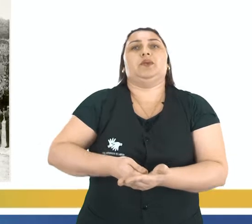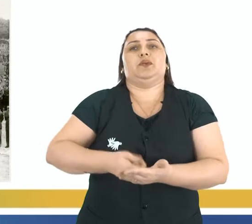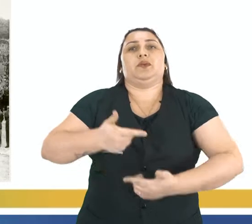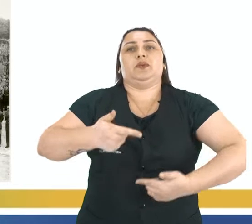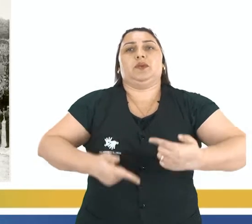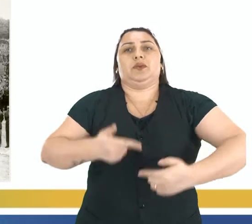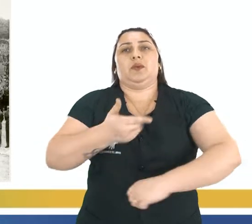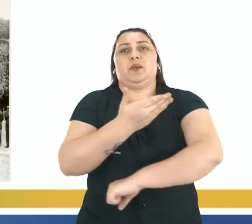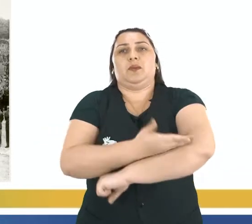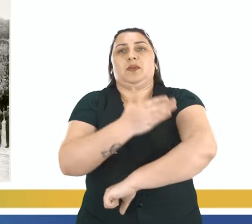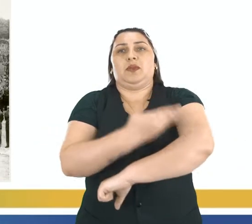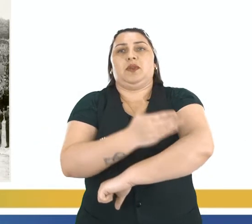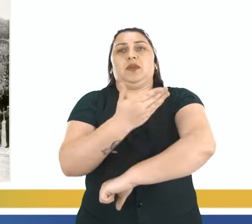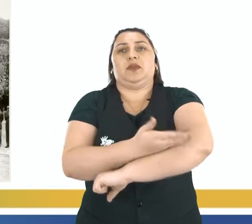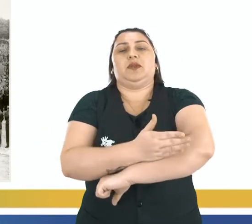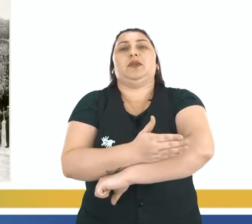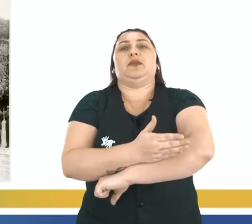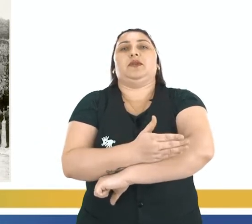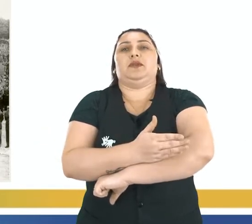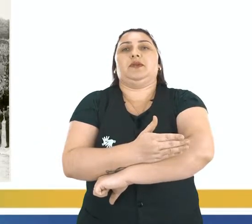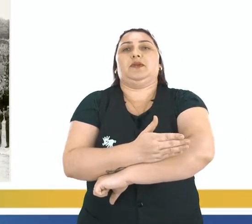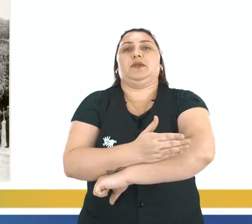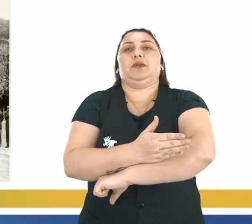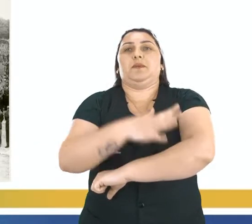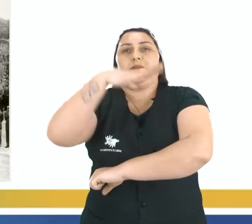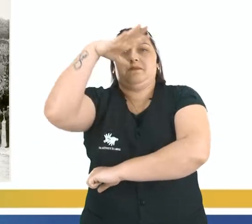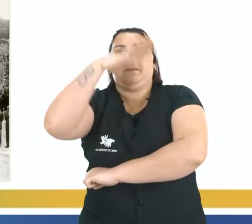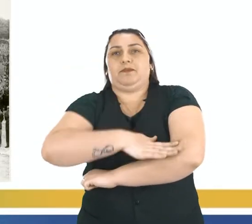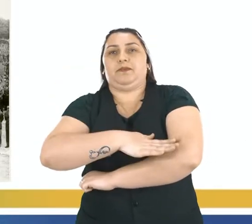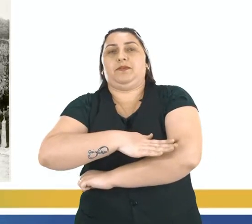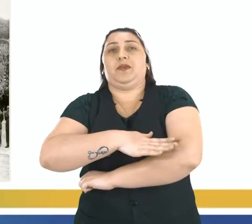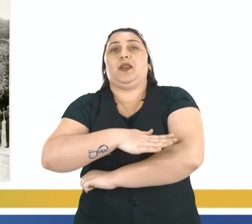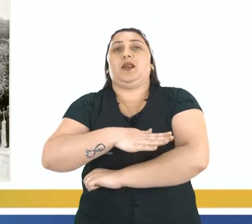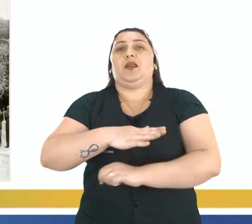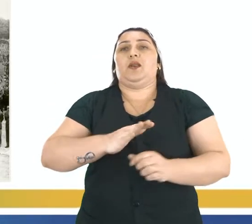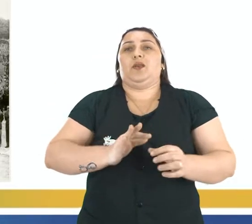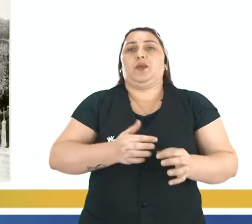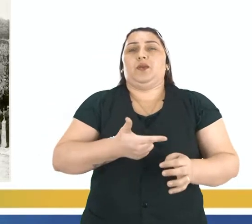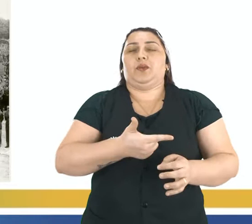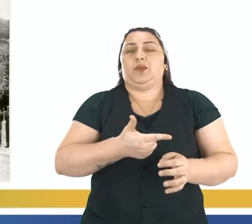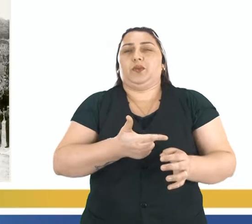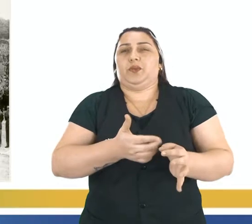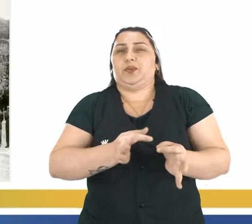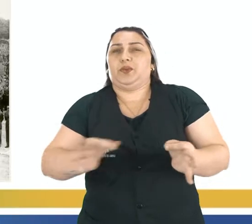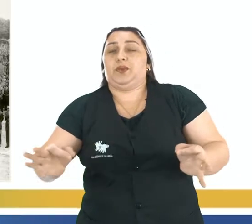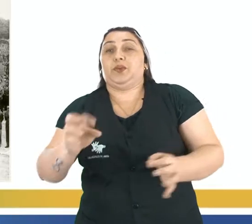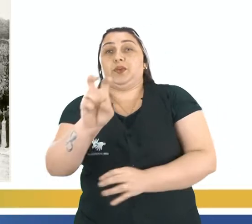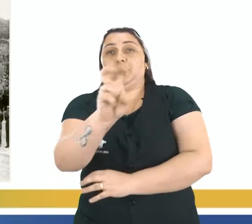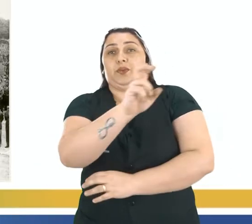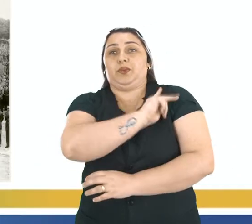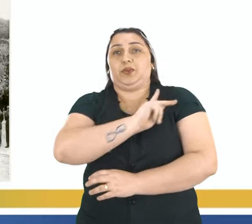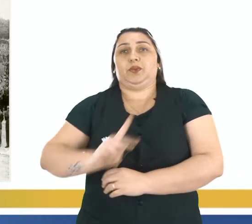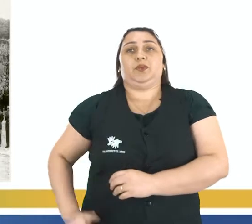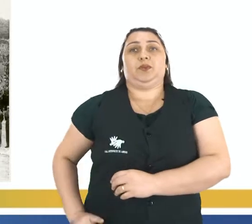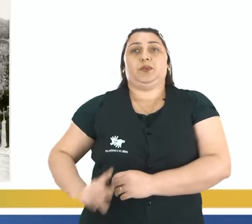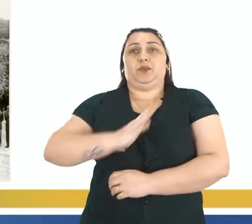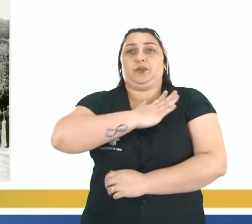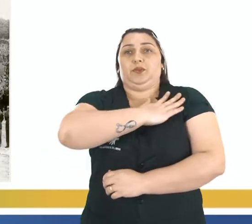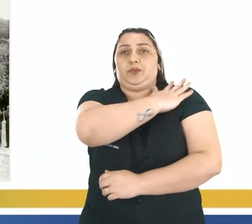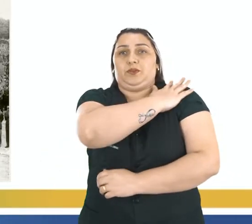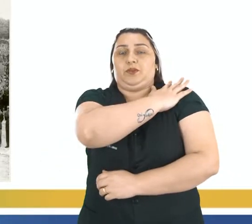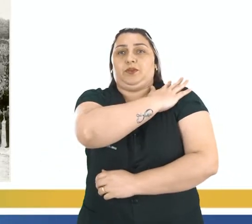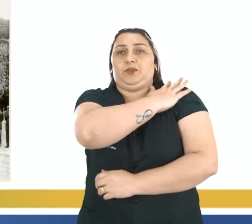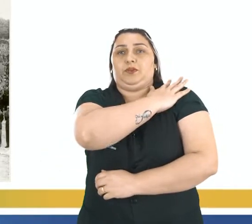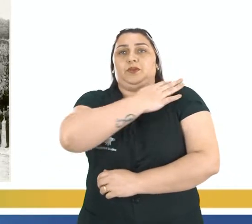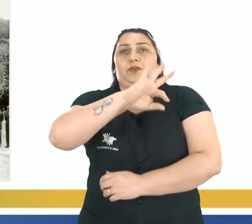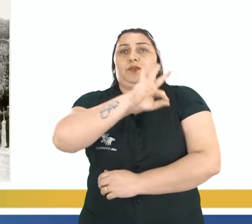pela prática de terrorismo de Estado. Ao longo dos 21 anos de ditadura, o Brasil teve 5 presidentes generais, que eram os presidentes